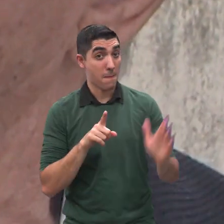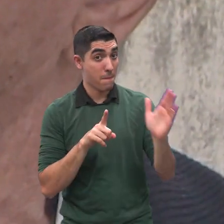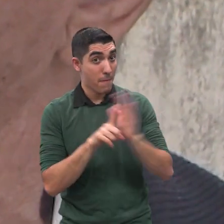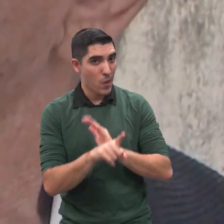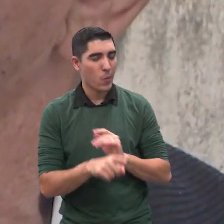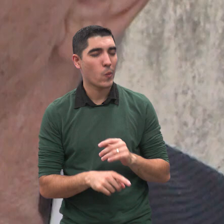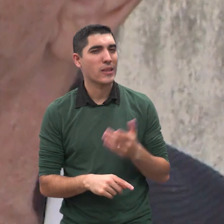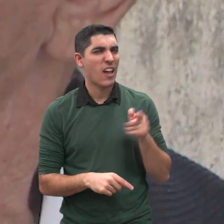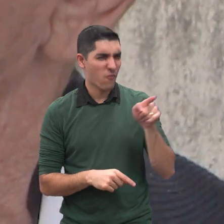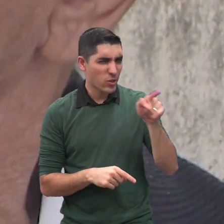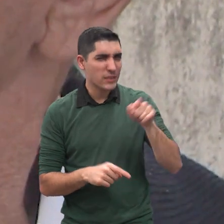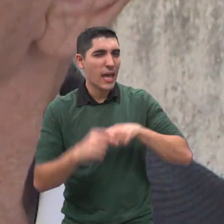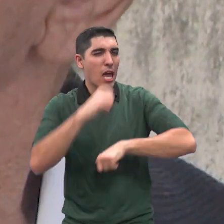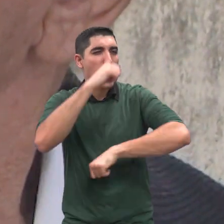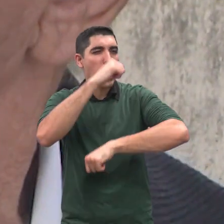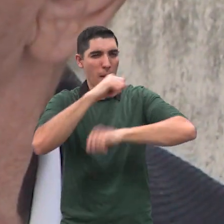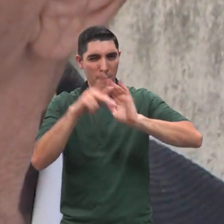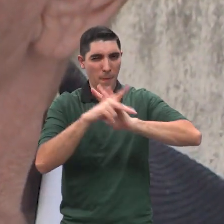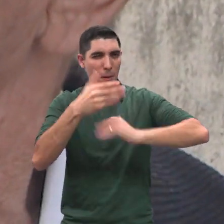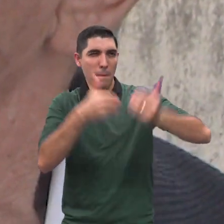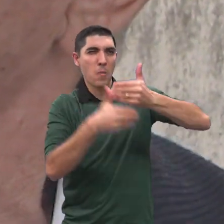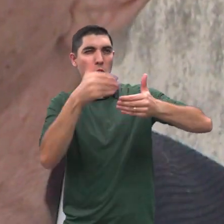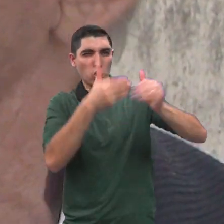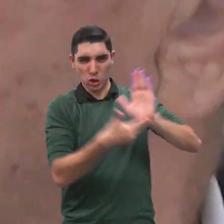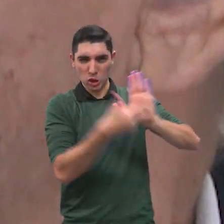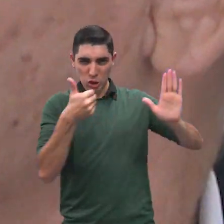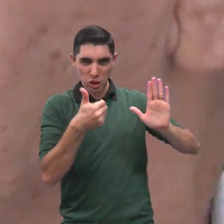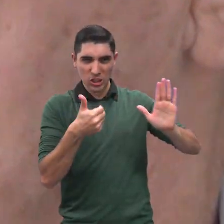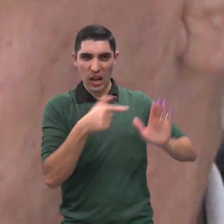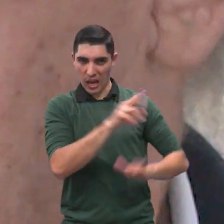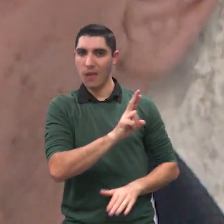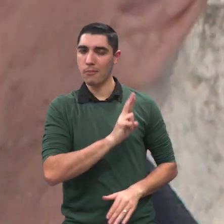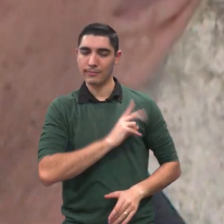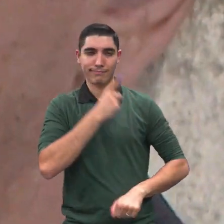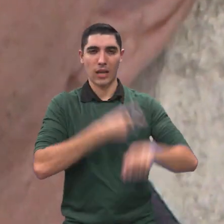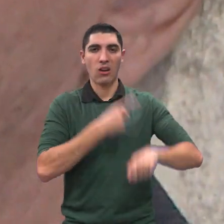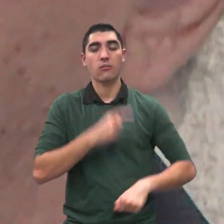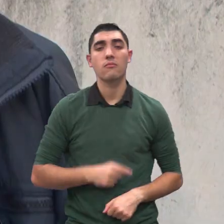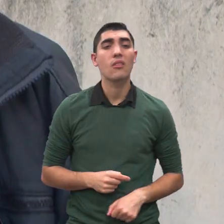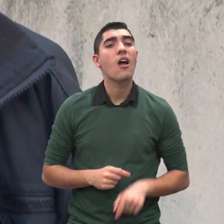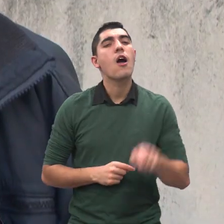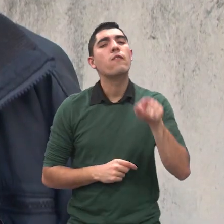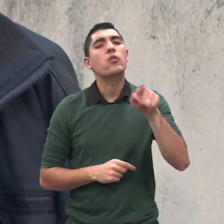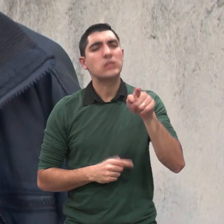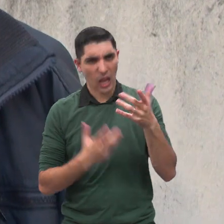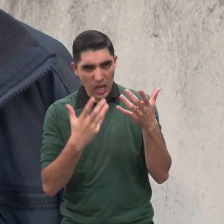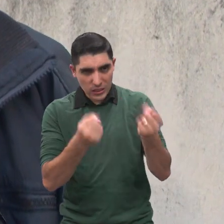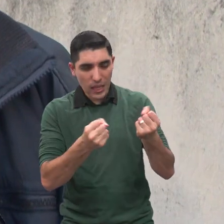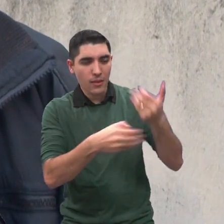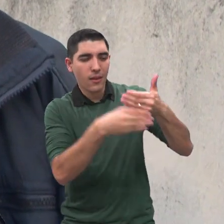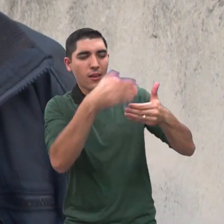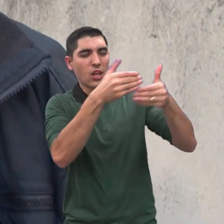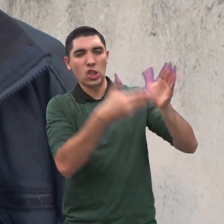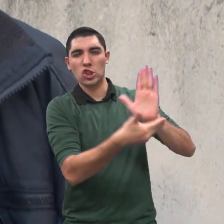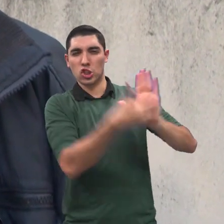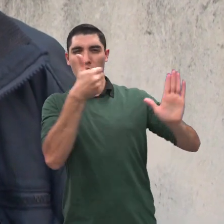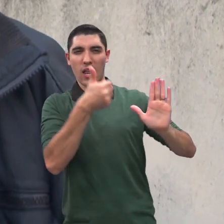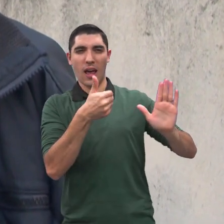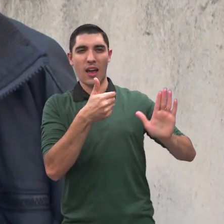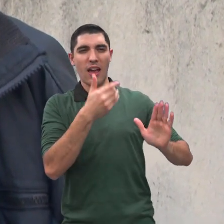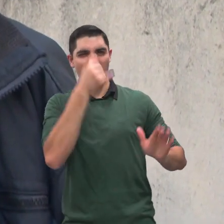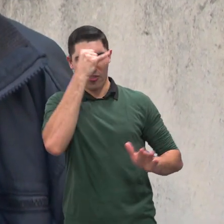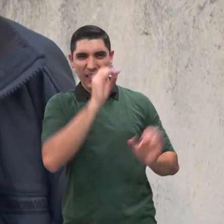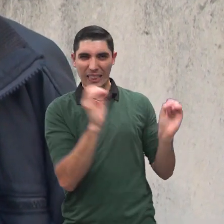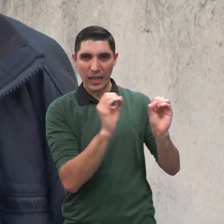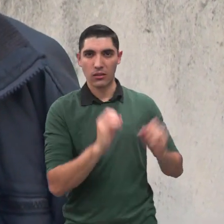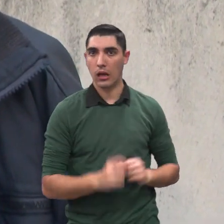se ele tiraria os muros de sua casa hoje em dia, a resposta é clara. O senhor confiaria tirar o muro da sua casa, morar sem